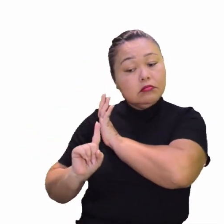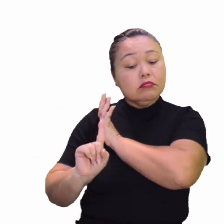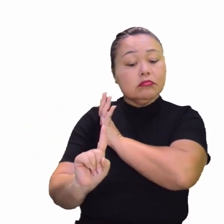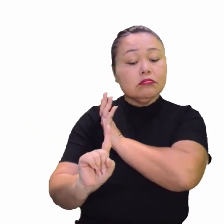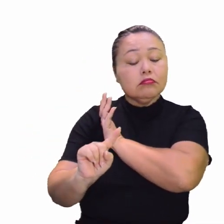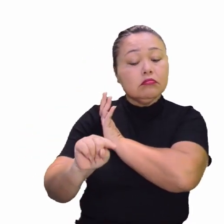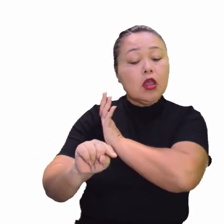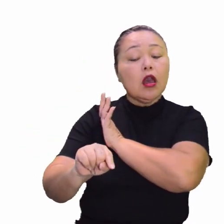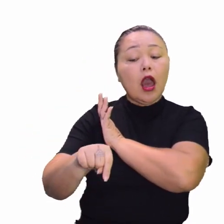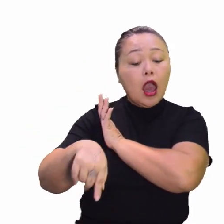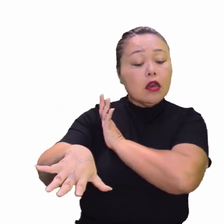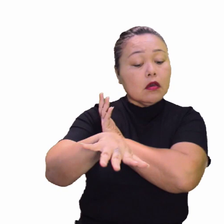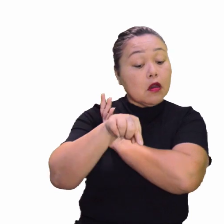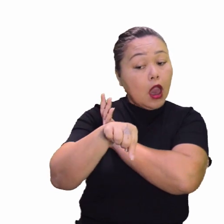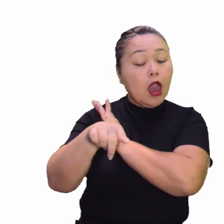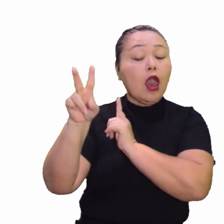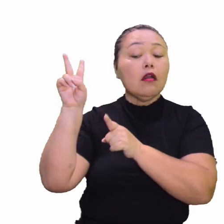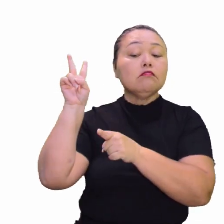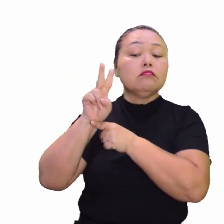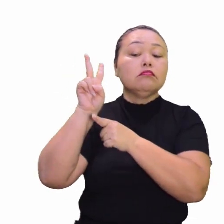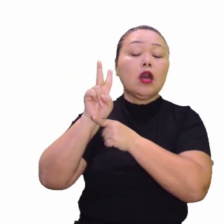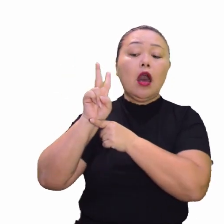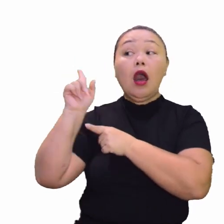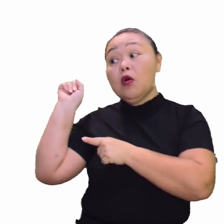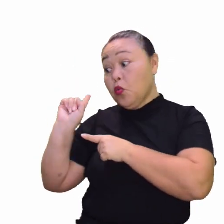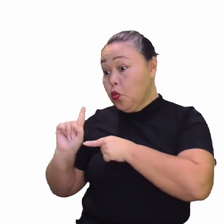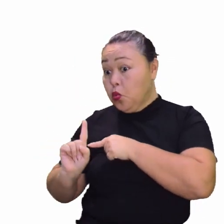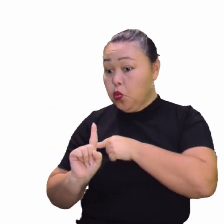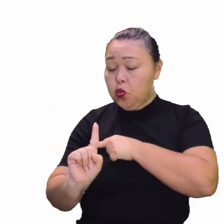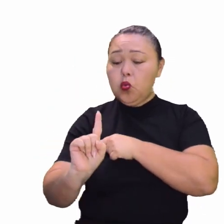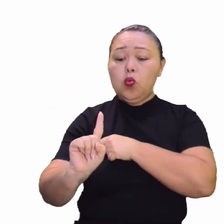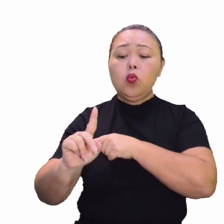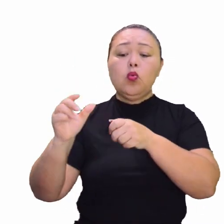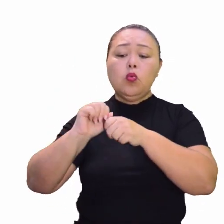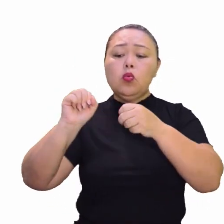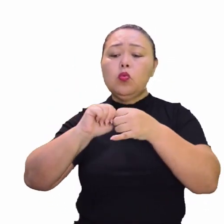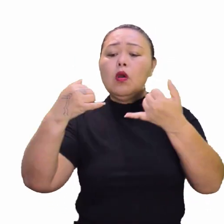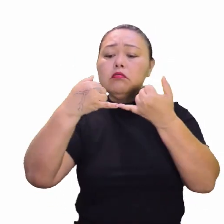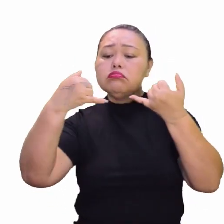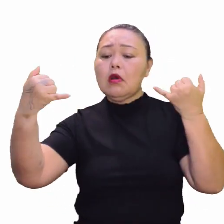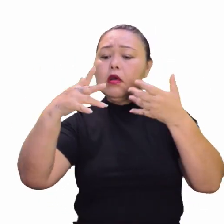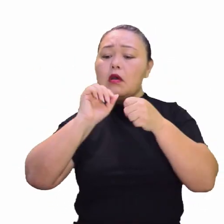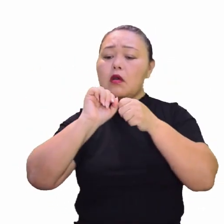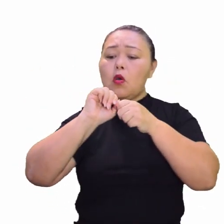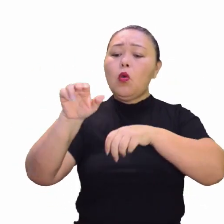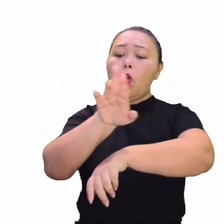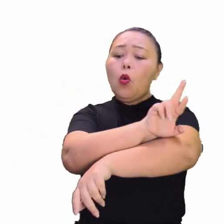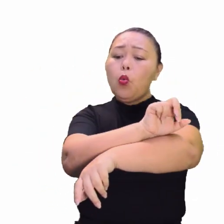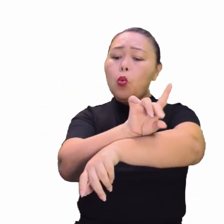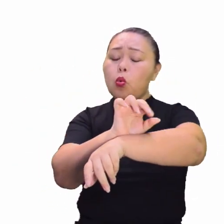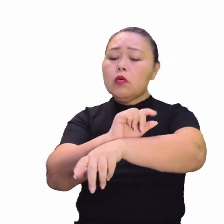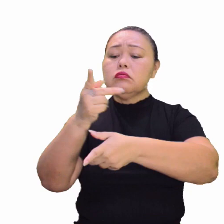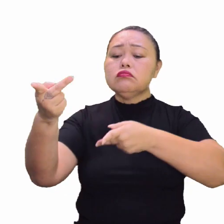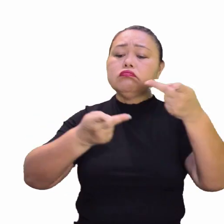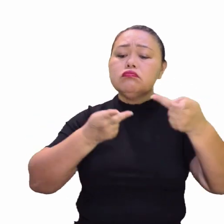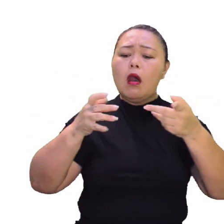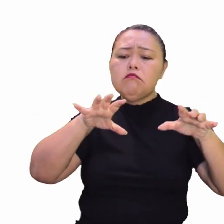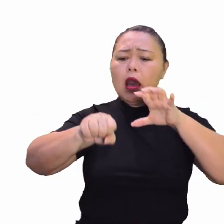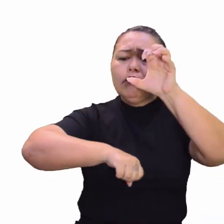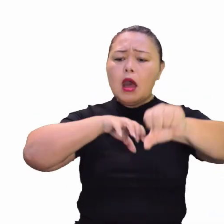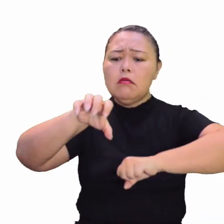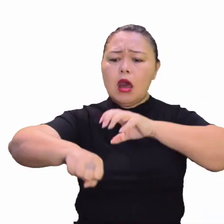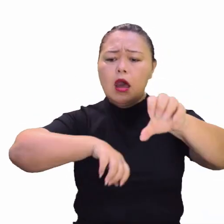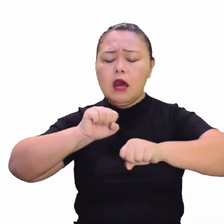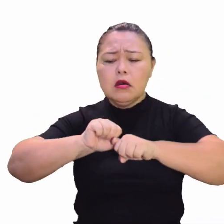preservado. A partir do momento que esse homem chegou, instalou as linhas telegráficas, rodovias, projeto de